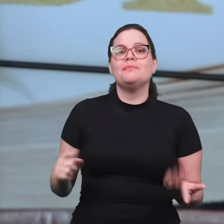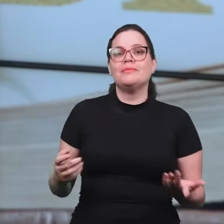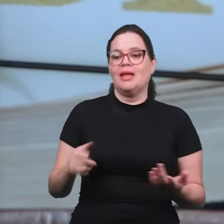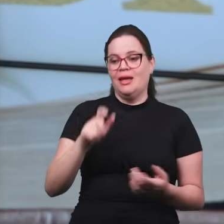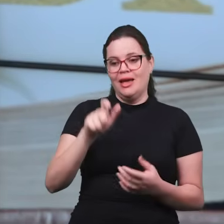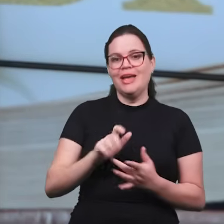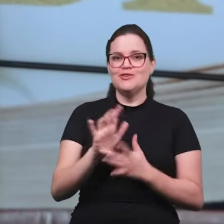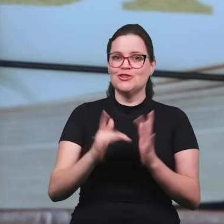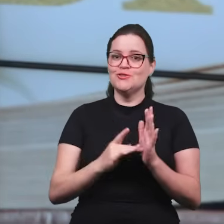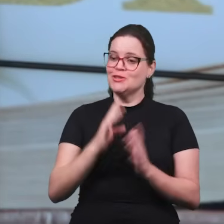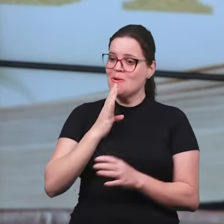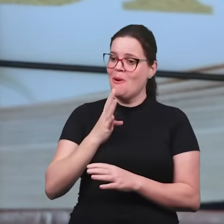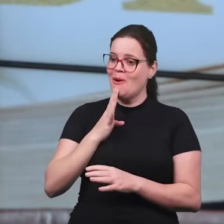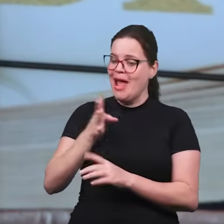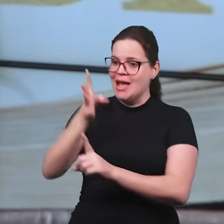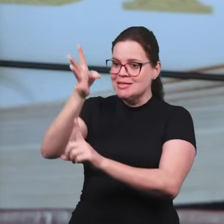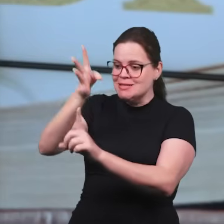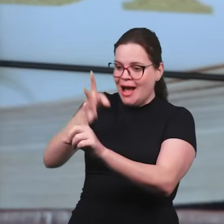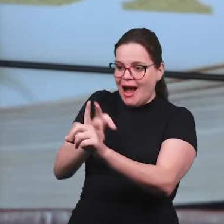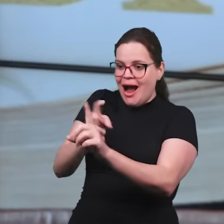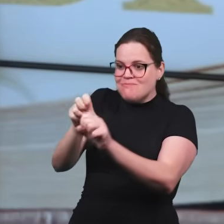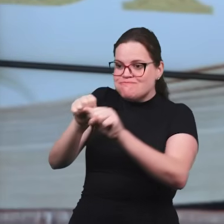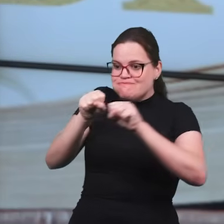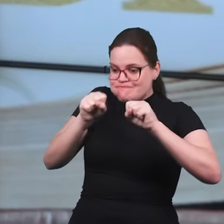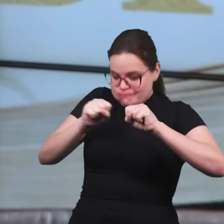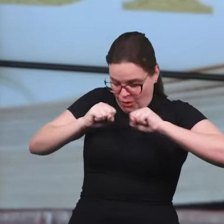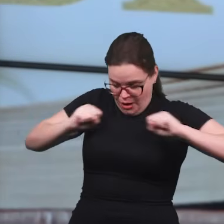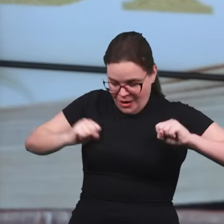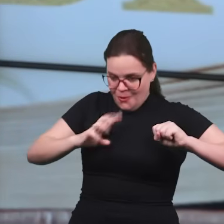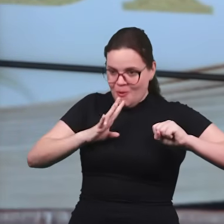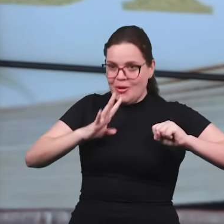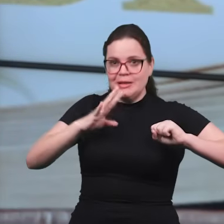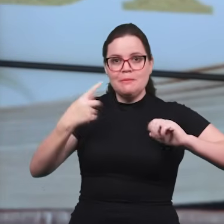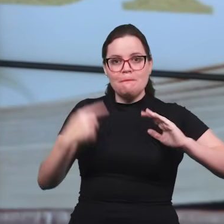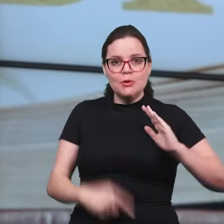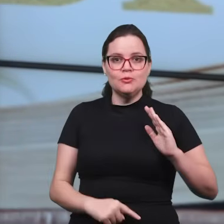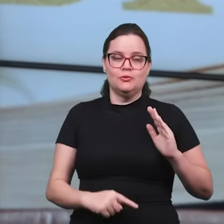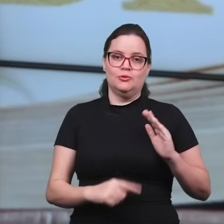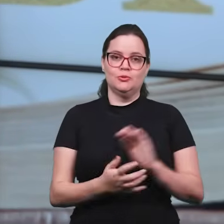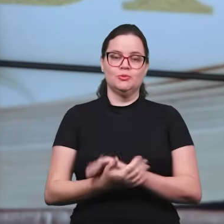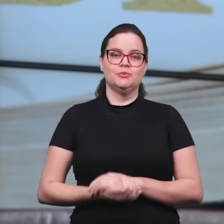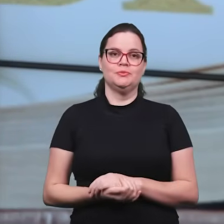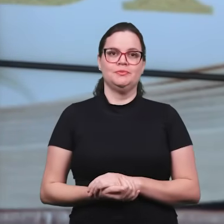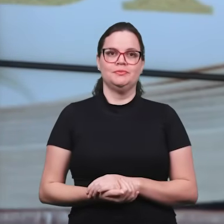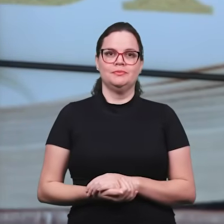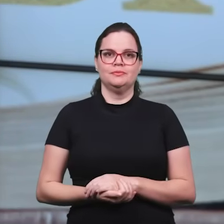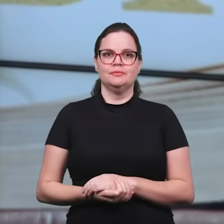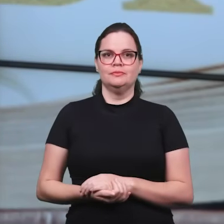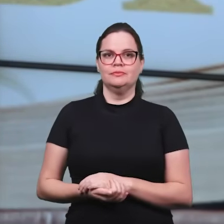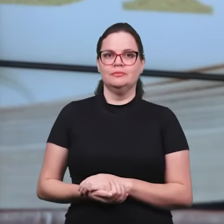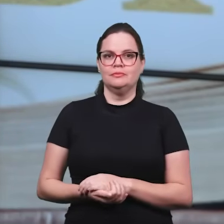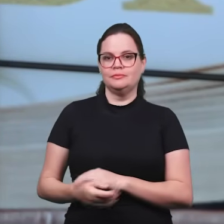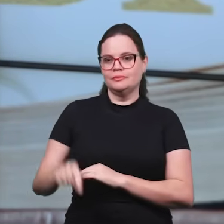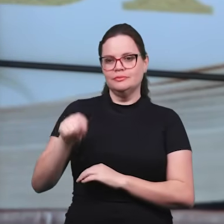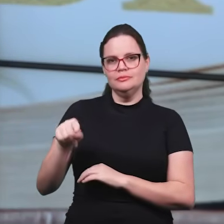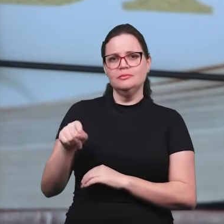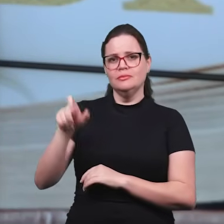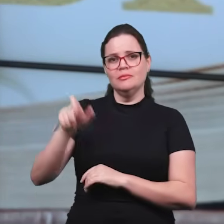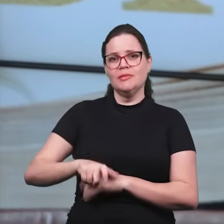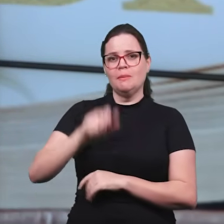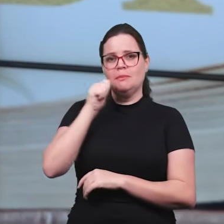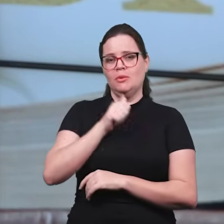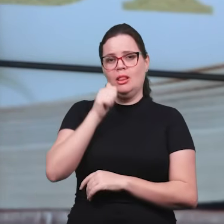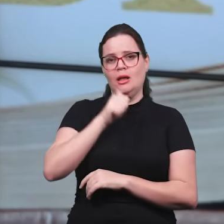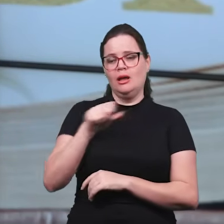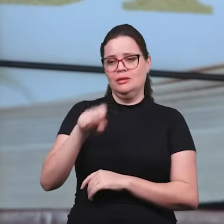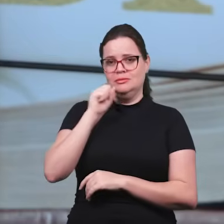de um Jesus que nos conhece profundamente. E nós vemos que ela tinha certamente um